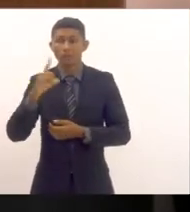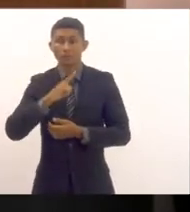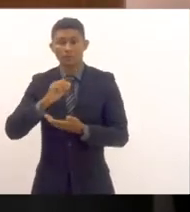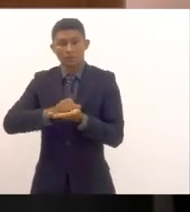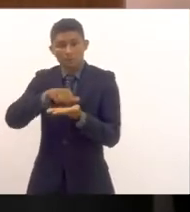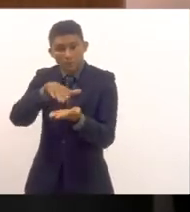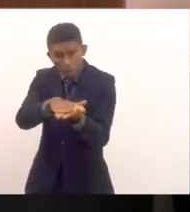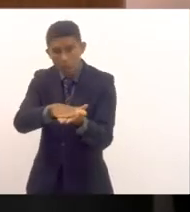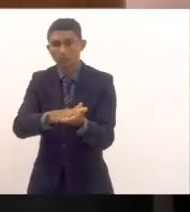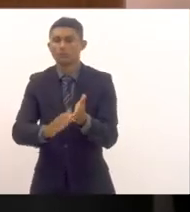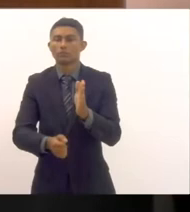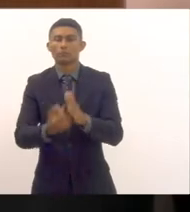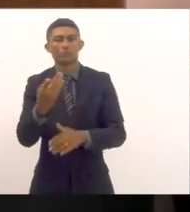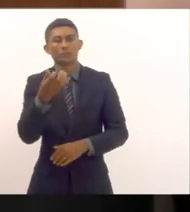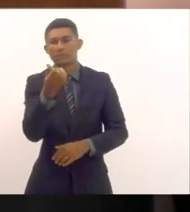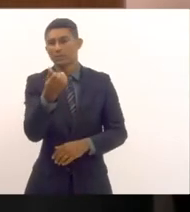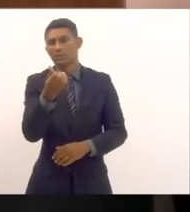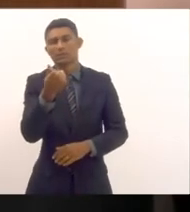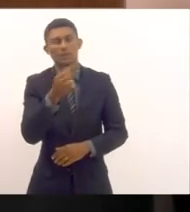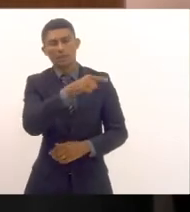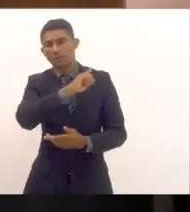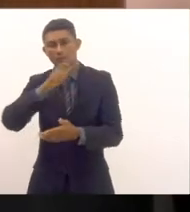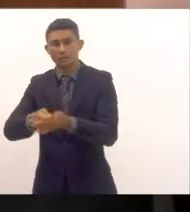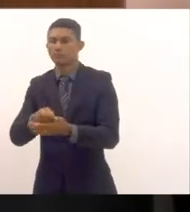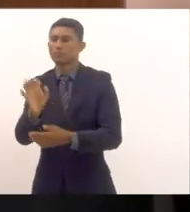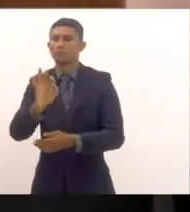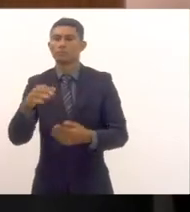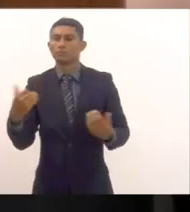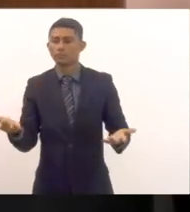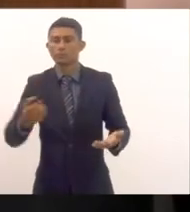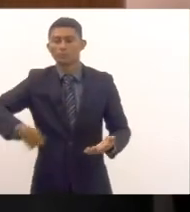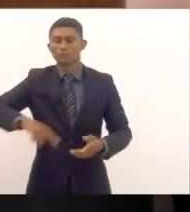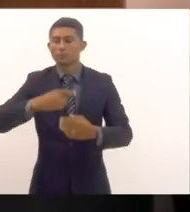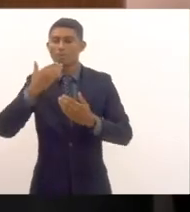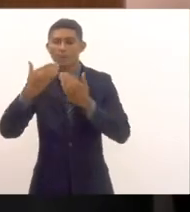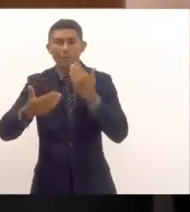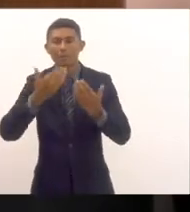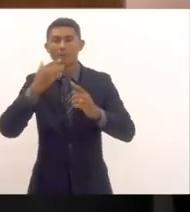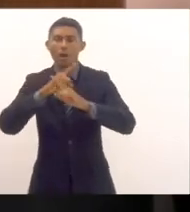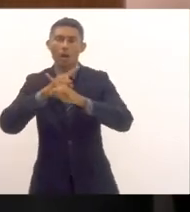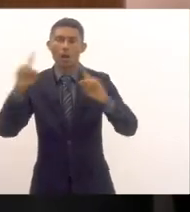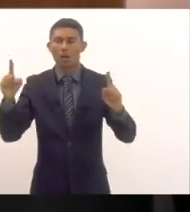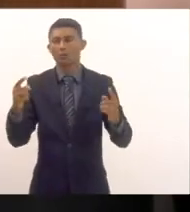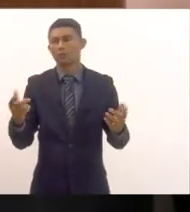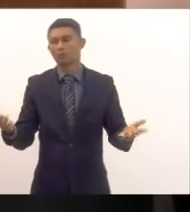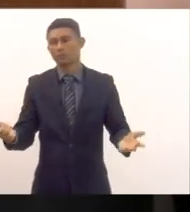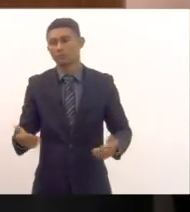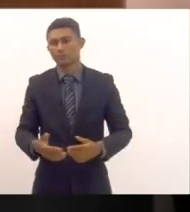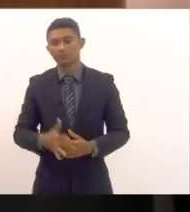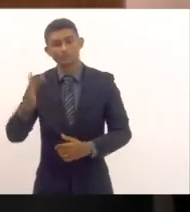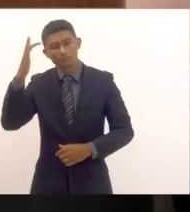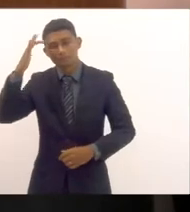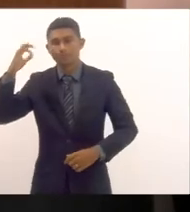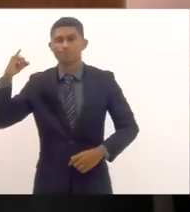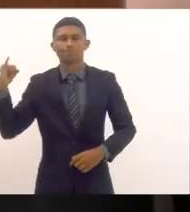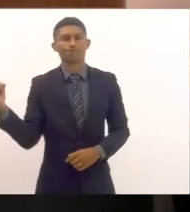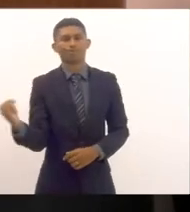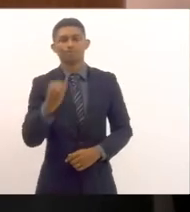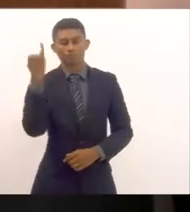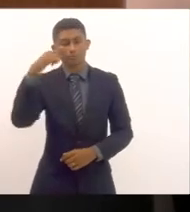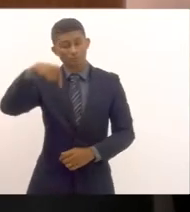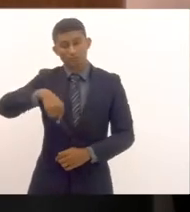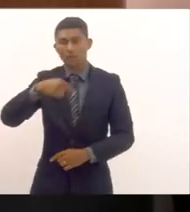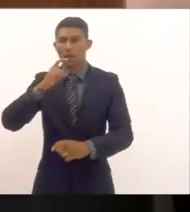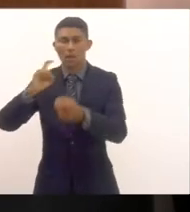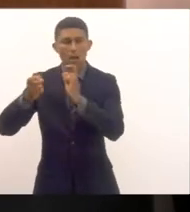multas que a SuperVia também não paga então assim é um clamor na verdade é mais o que eu acho acho que é muito importante está sendo